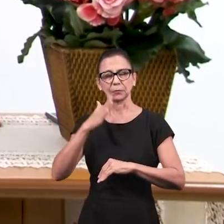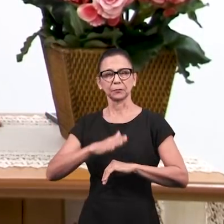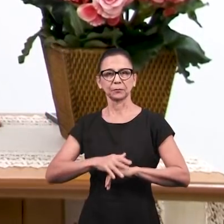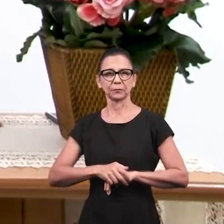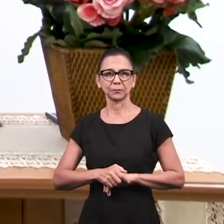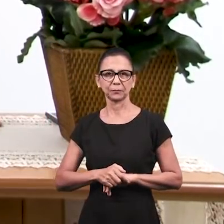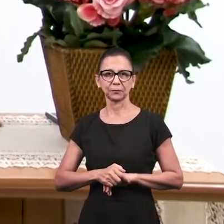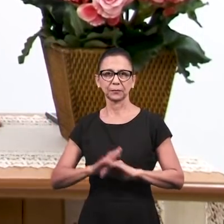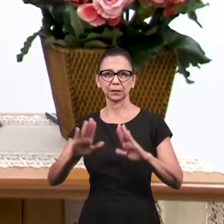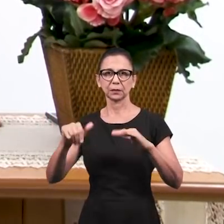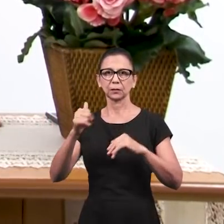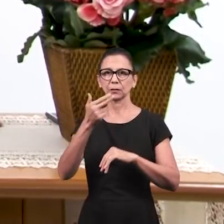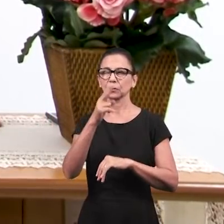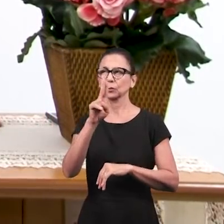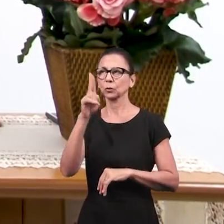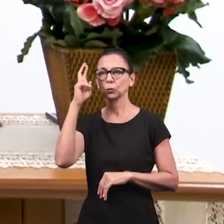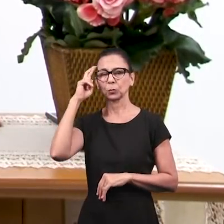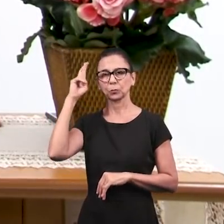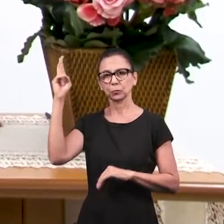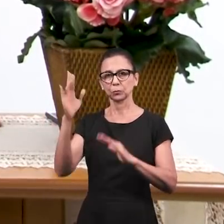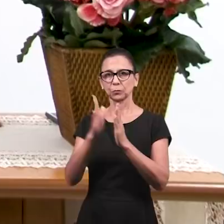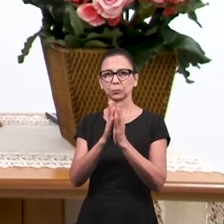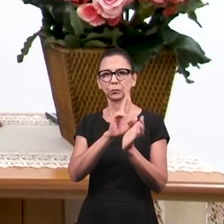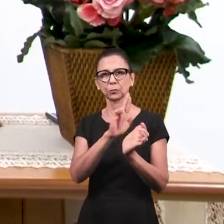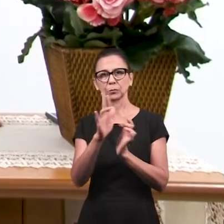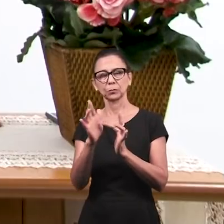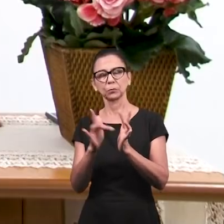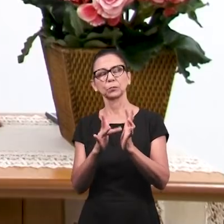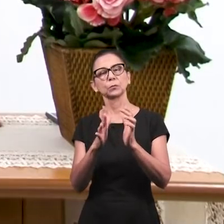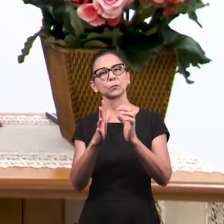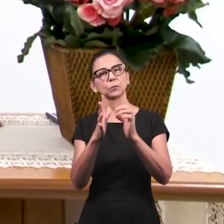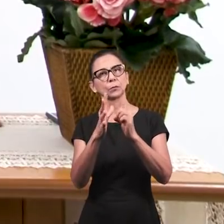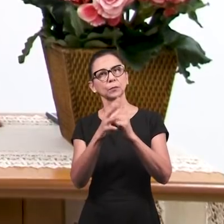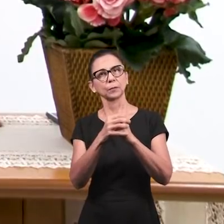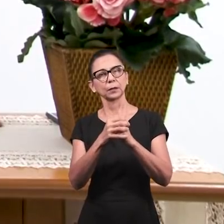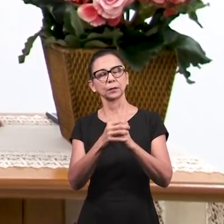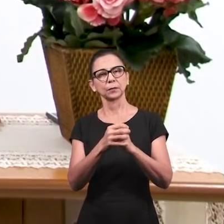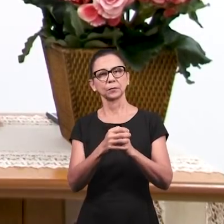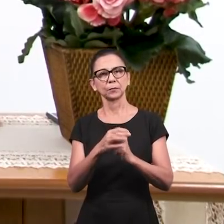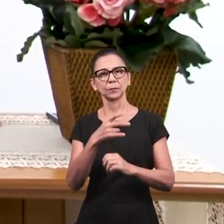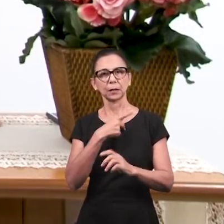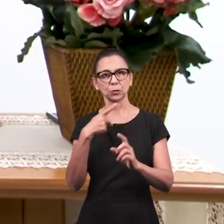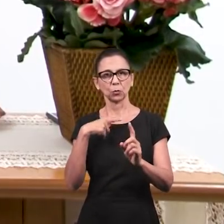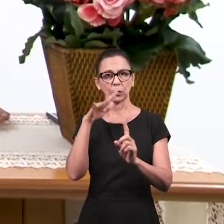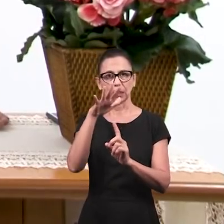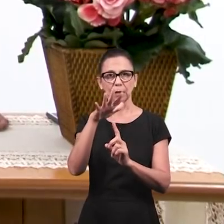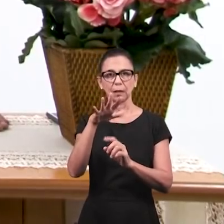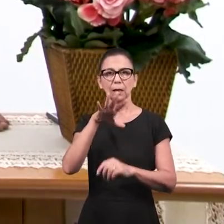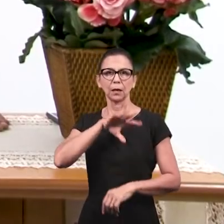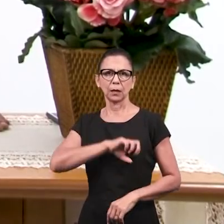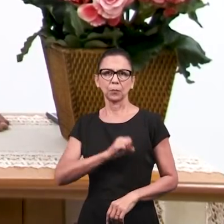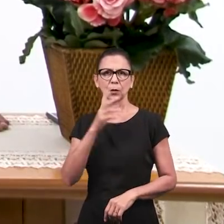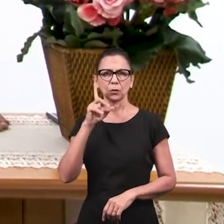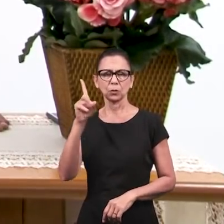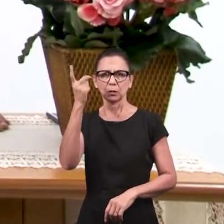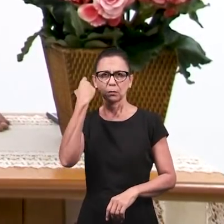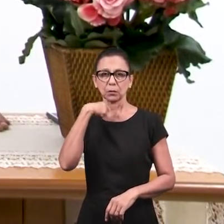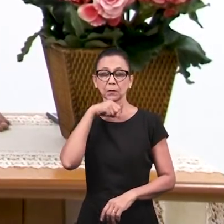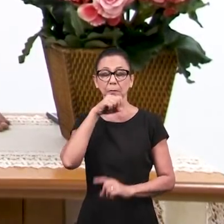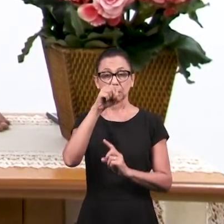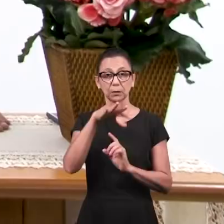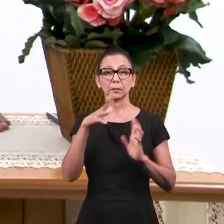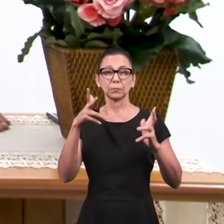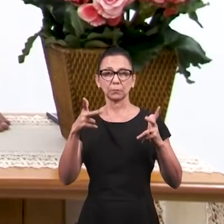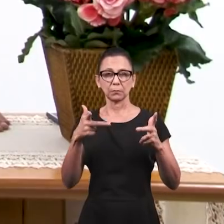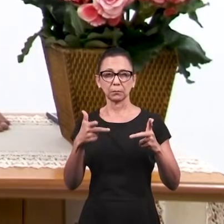hora. Seja bendito, seja exaltado o Teu nome, oramos em nome do Senhor Jesus. E que o amor de Deus, o nosso Pai,